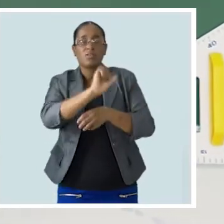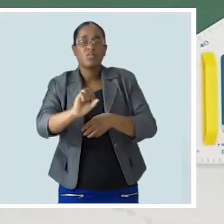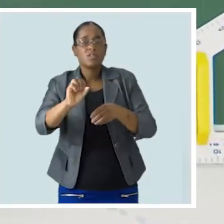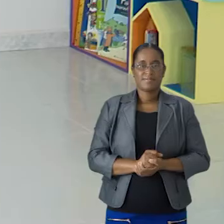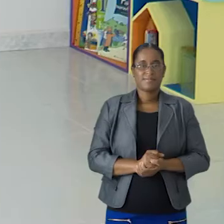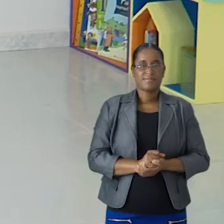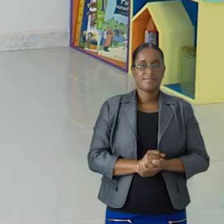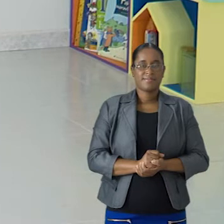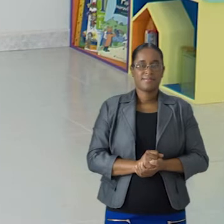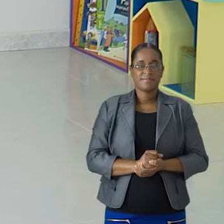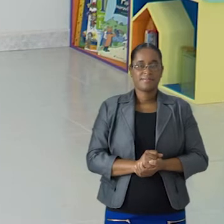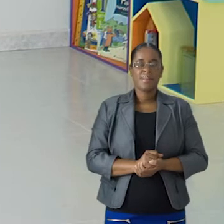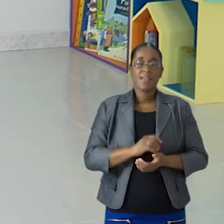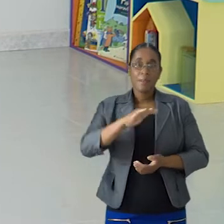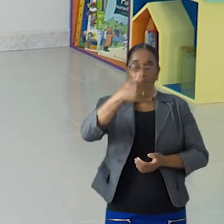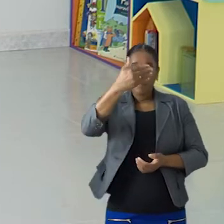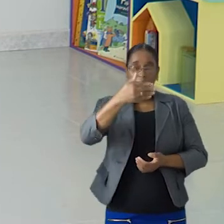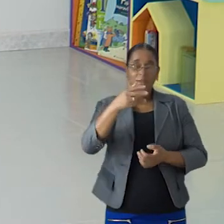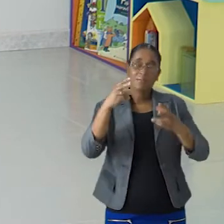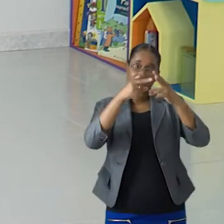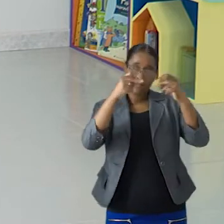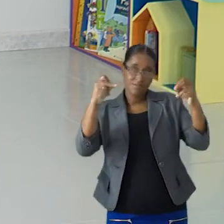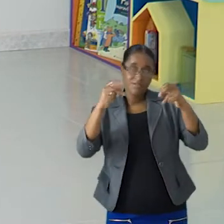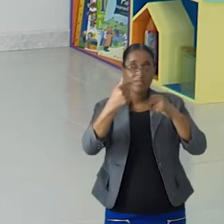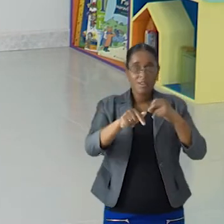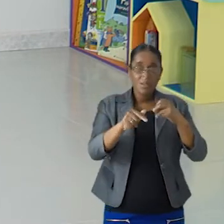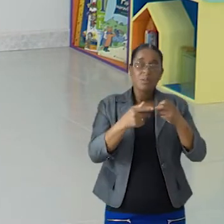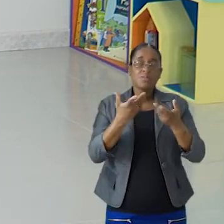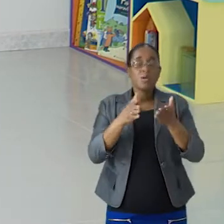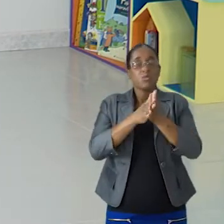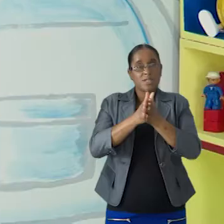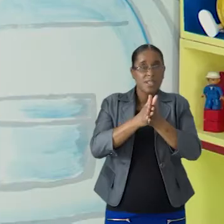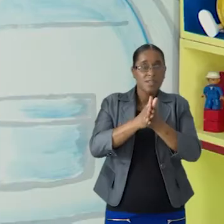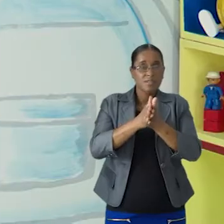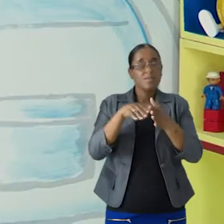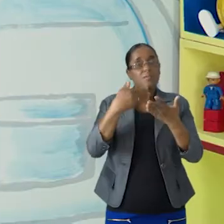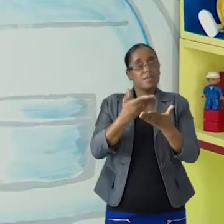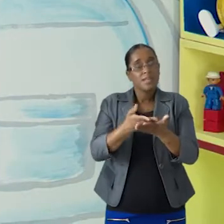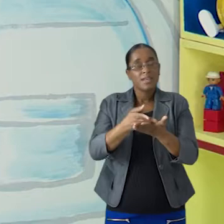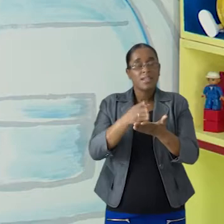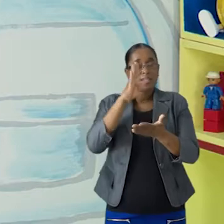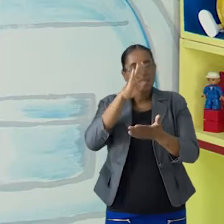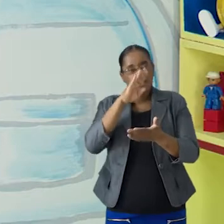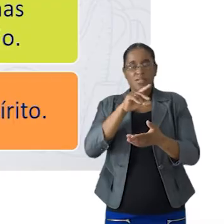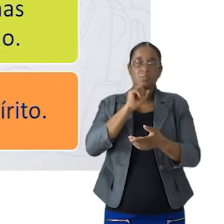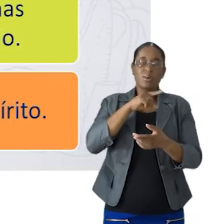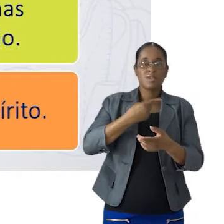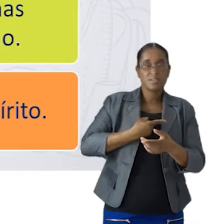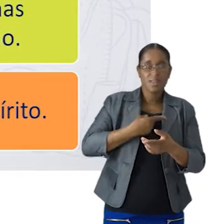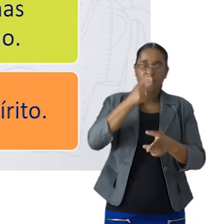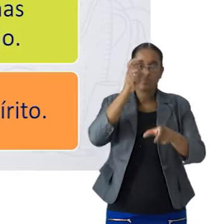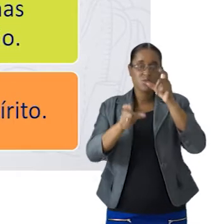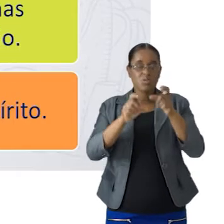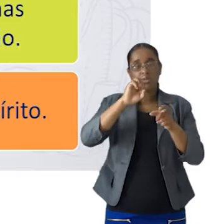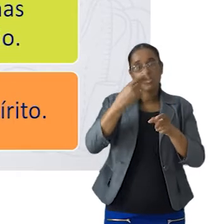Pode ser? Muito bem, o primeiro conceito temos, são usados para designar seres. Seres podem ser pessoas